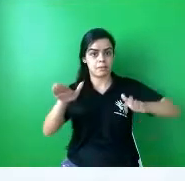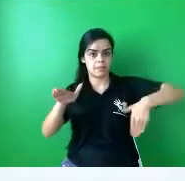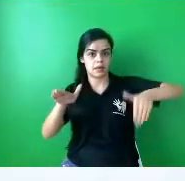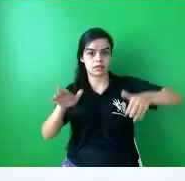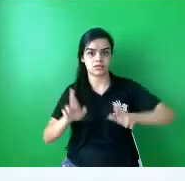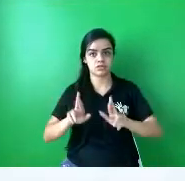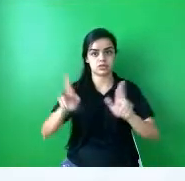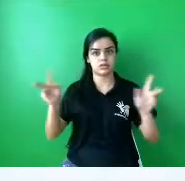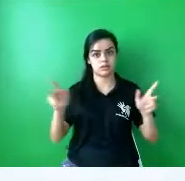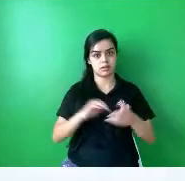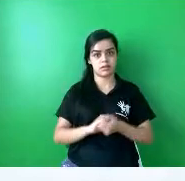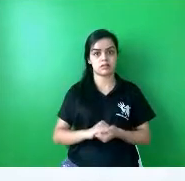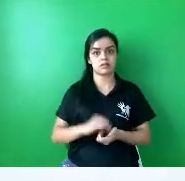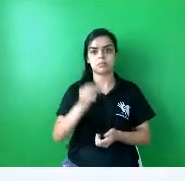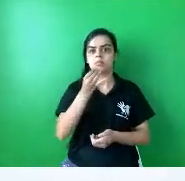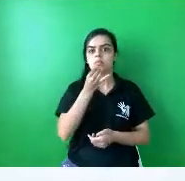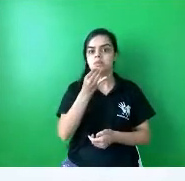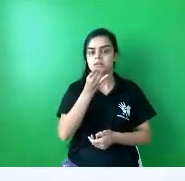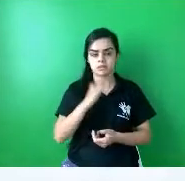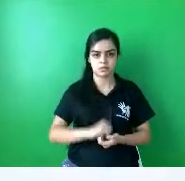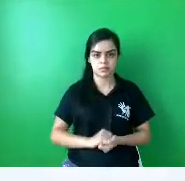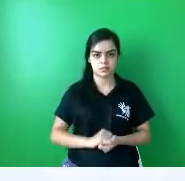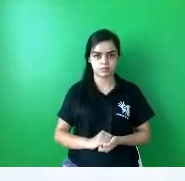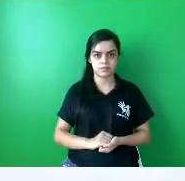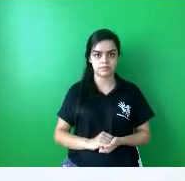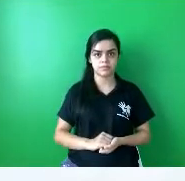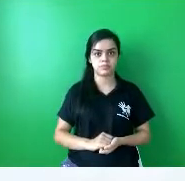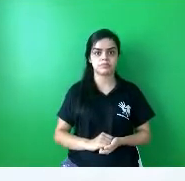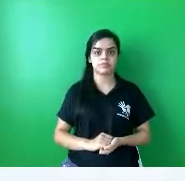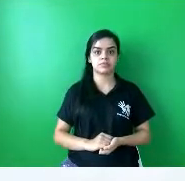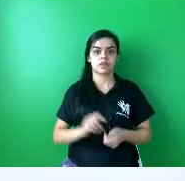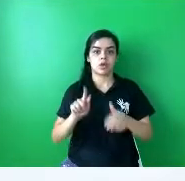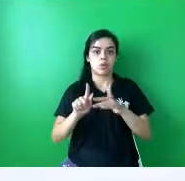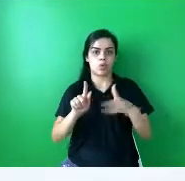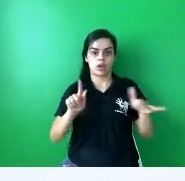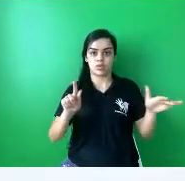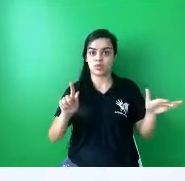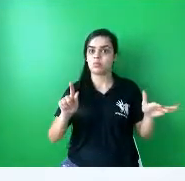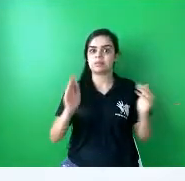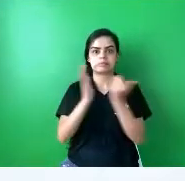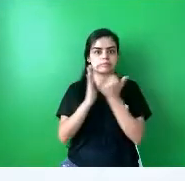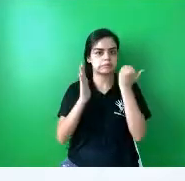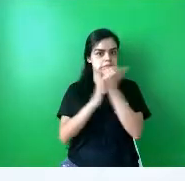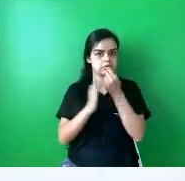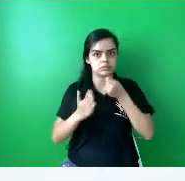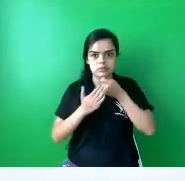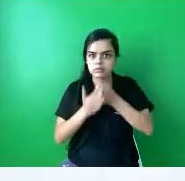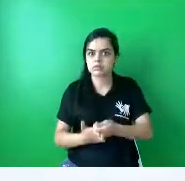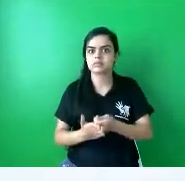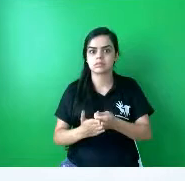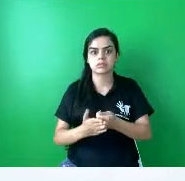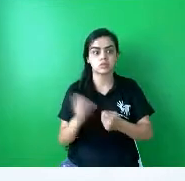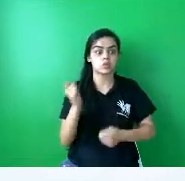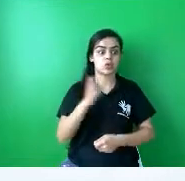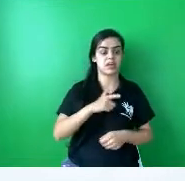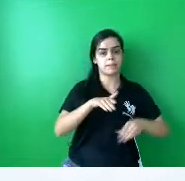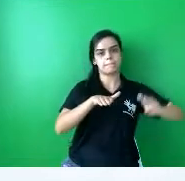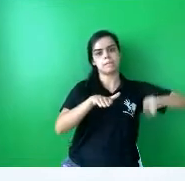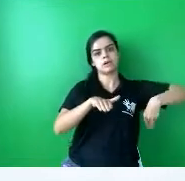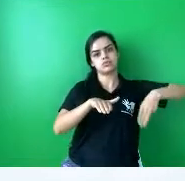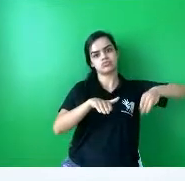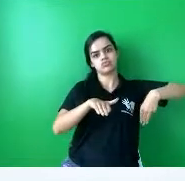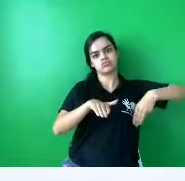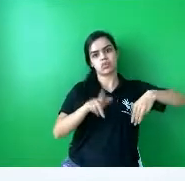diferentes, né? Por Claro, exemplo, claro. Guaratuba é muito mais radical com relação aos seus decretos do que Matinhos.